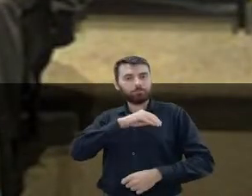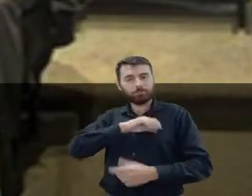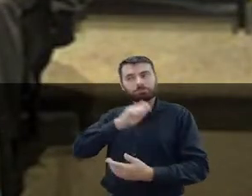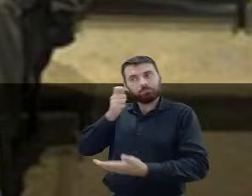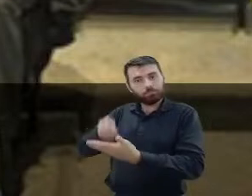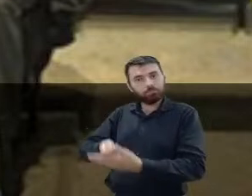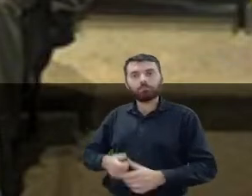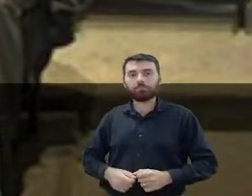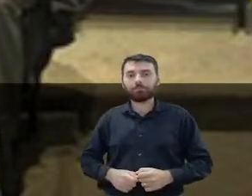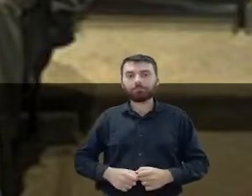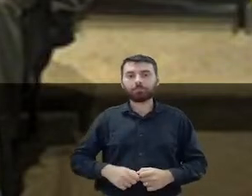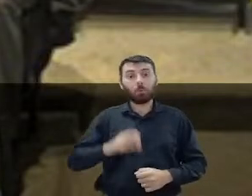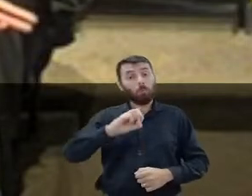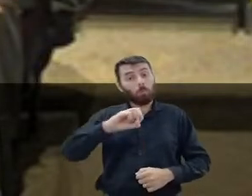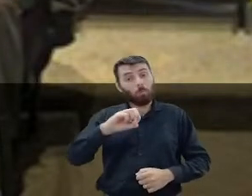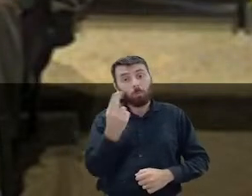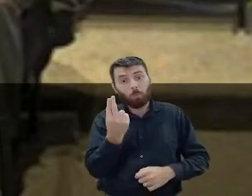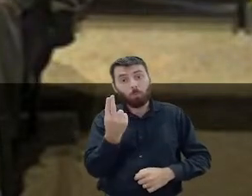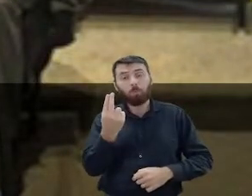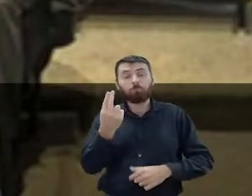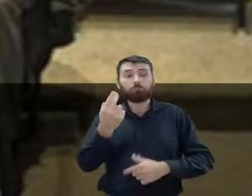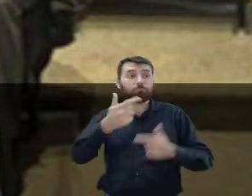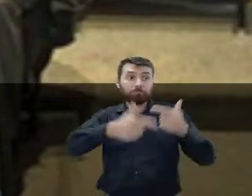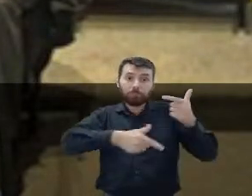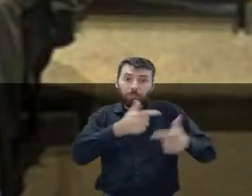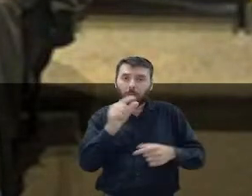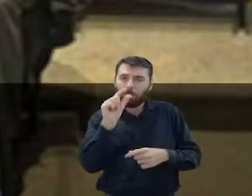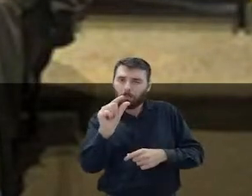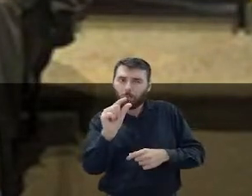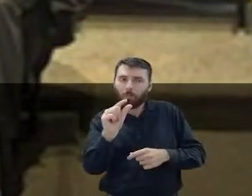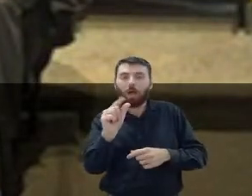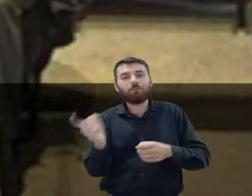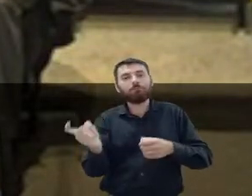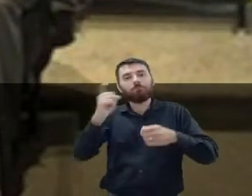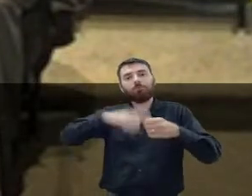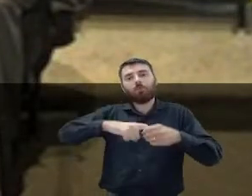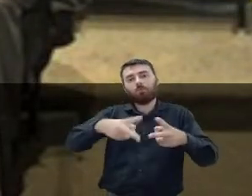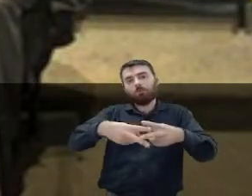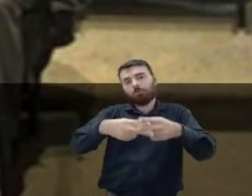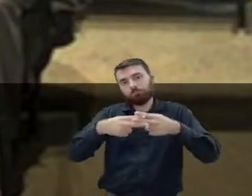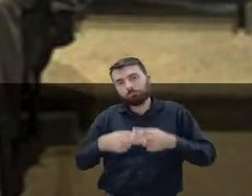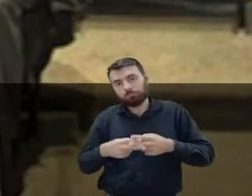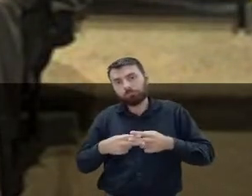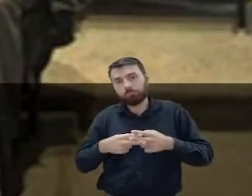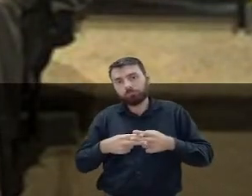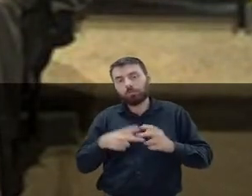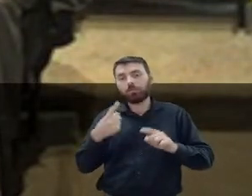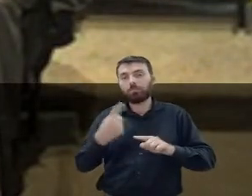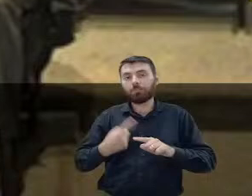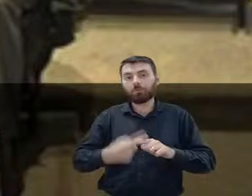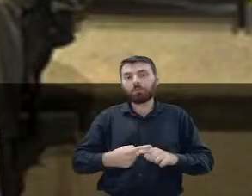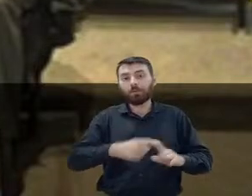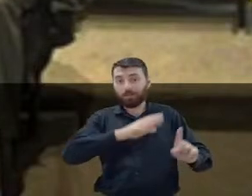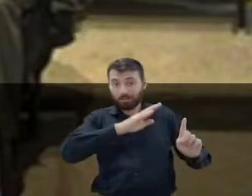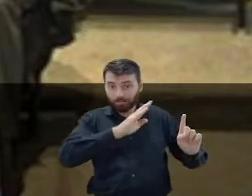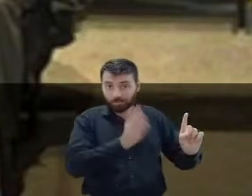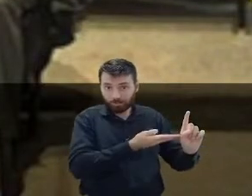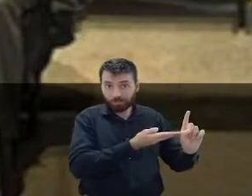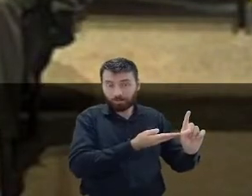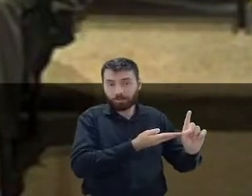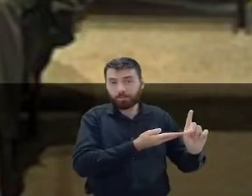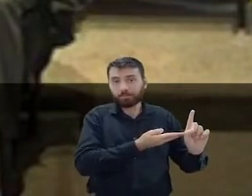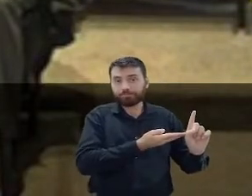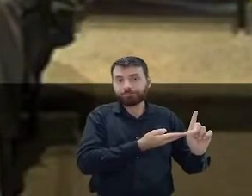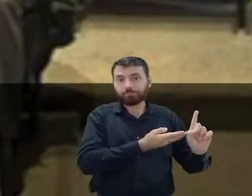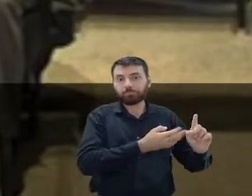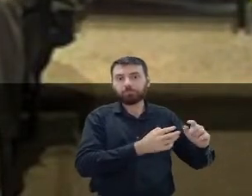trabalhado algum tempo e novamente ter sido afastada para o INSS. Porque essa atitude da ré de não submeter a trabalhadora a um